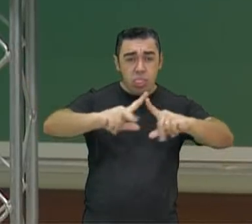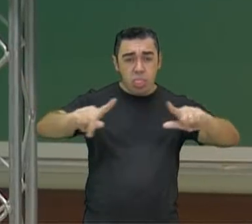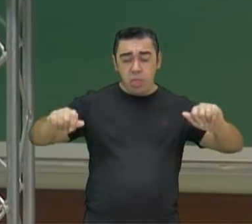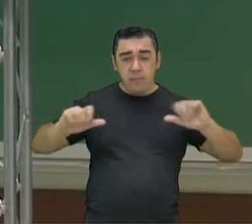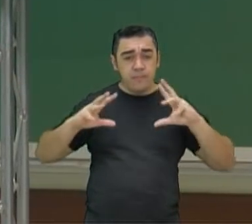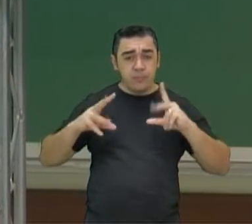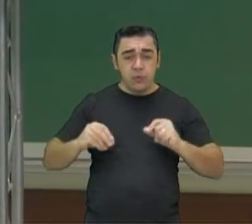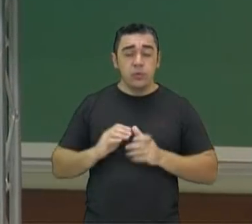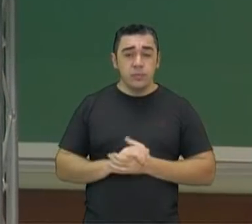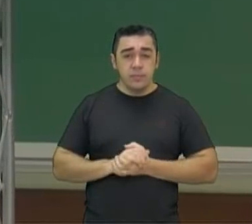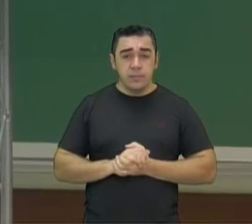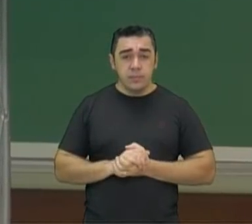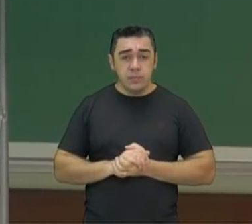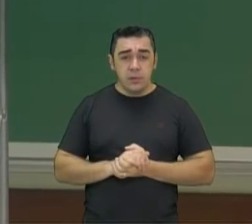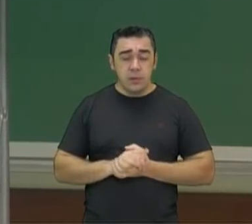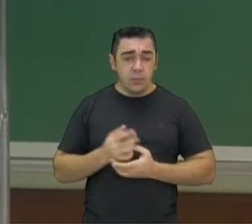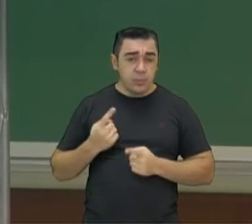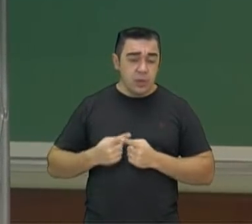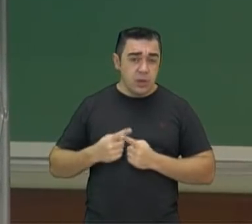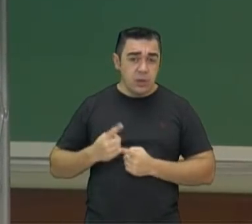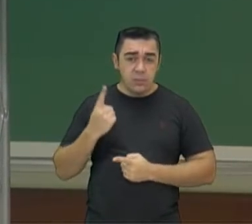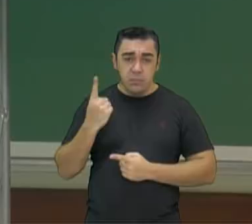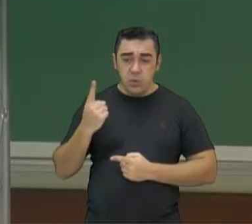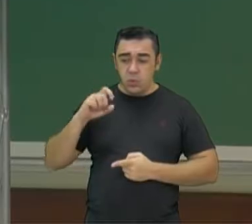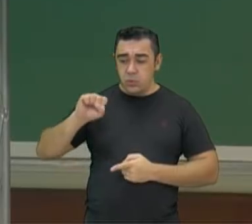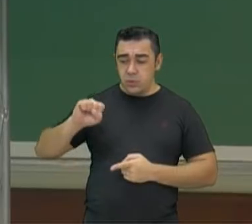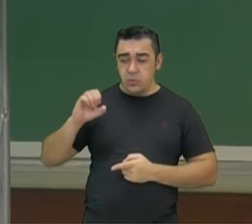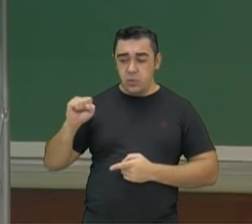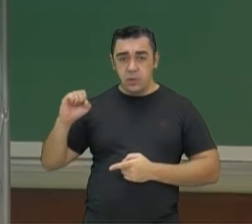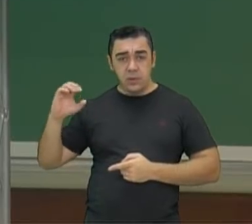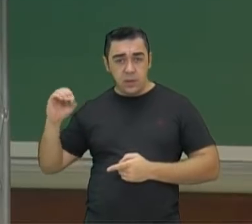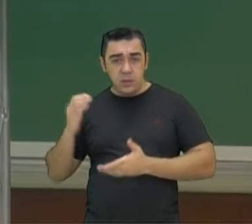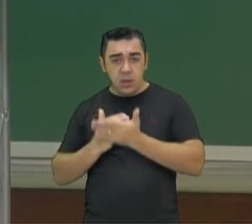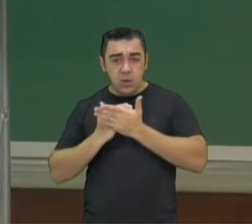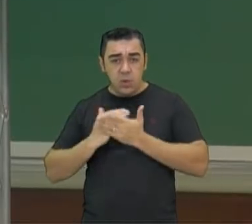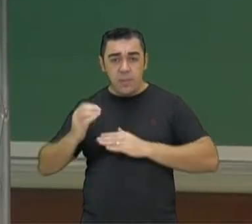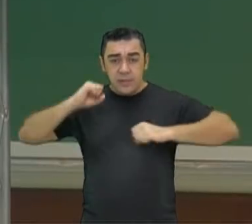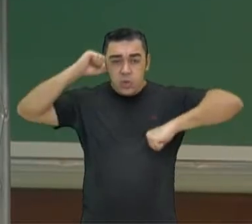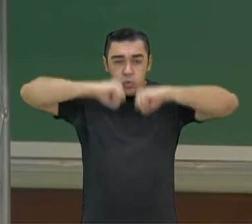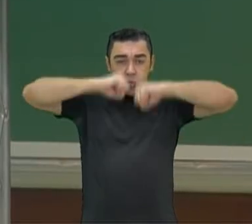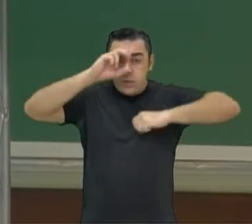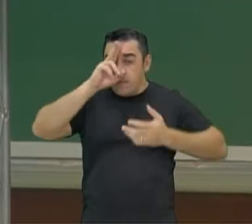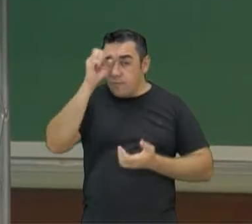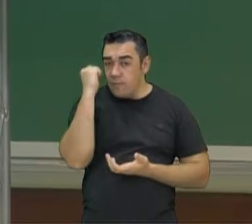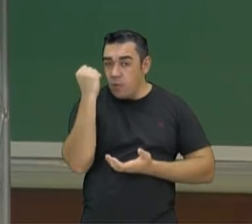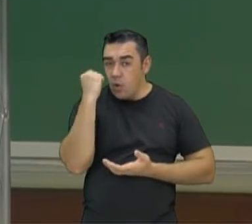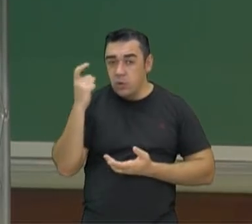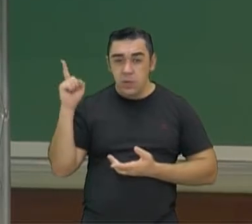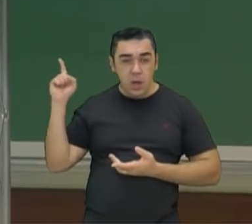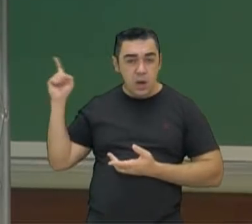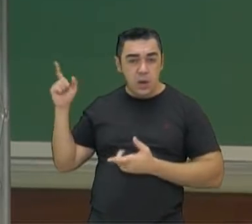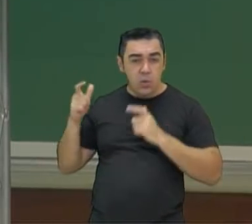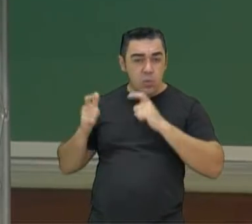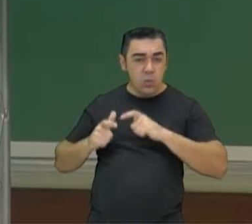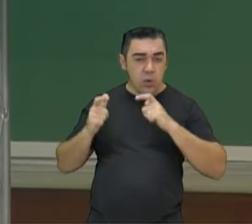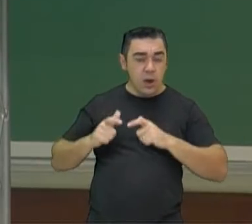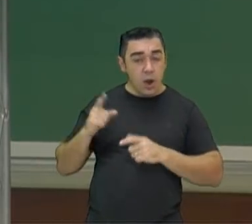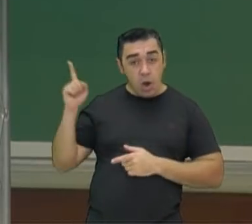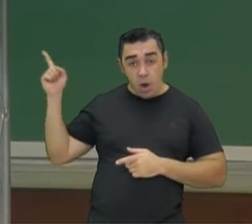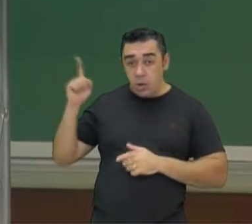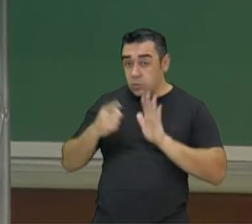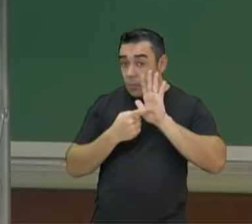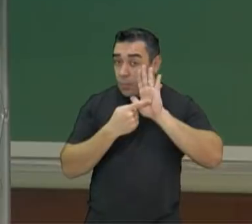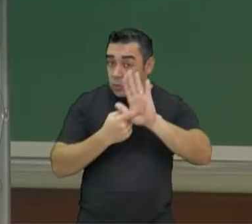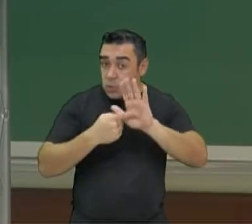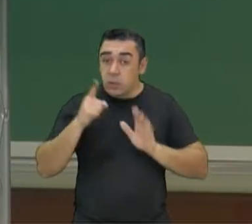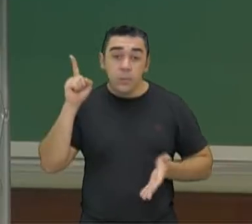Porque em 1880 inicia o processo de industrialização muito forte aqui nessa região dos Grandes Lagos. Eu estou pegando os Estados Unidos